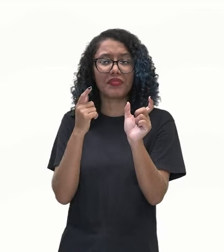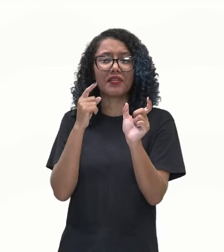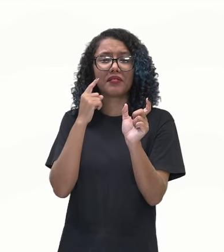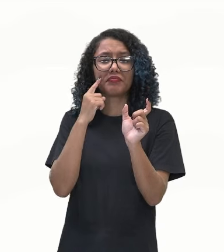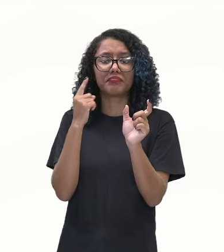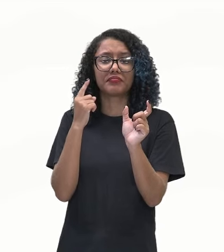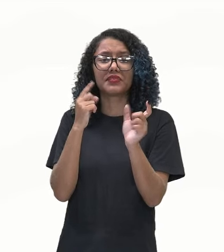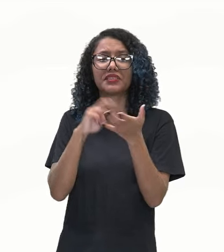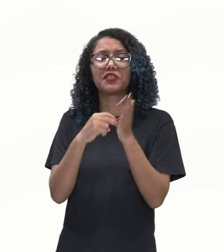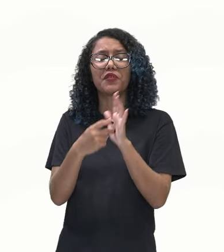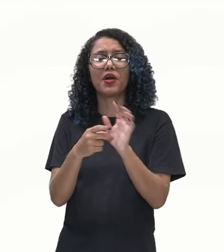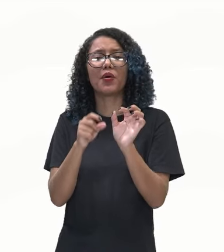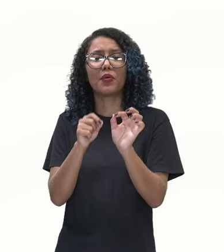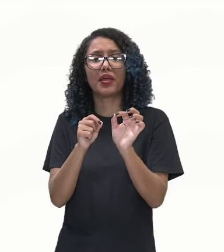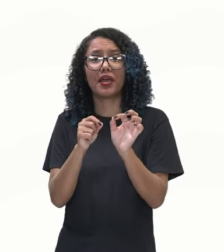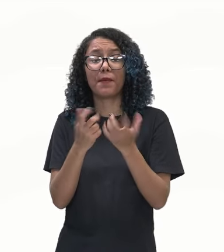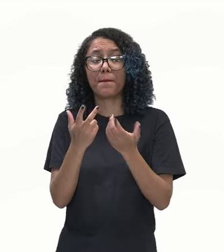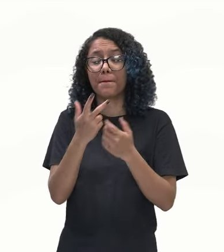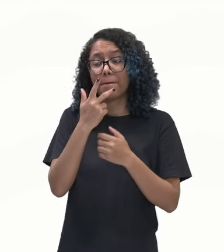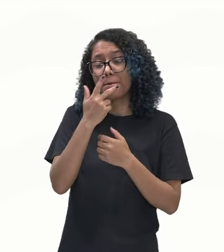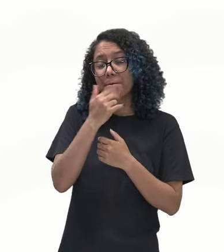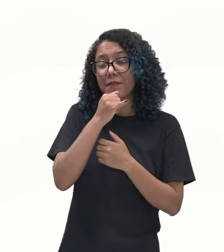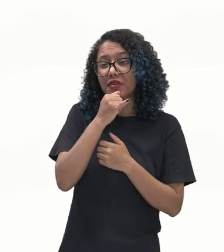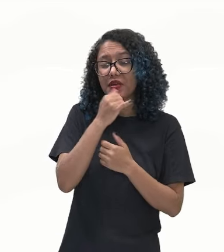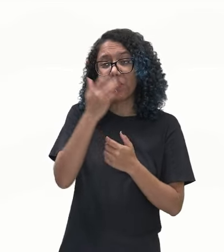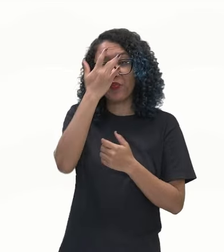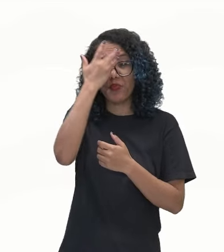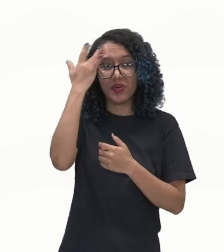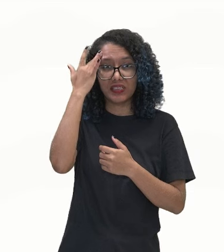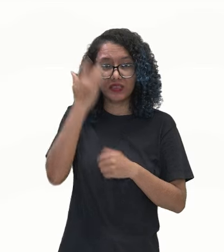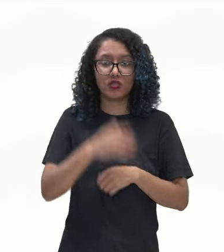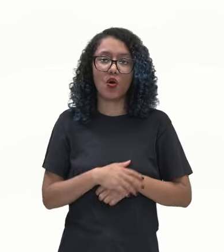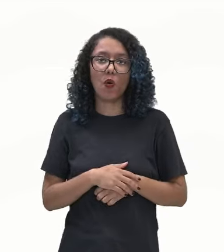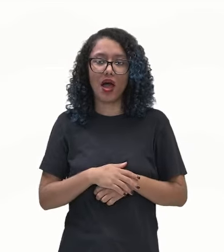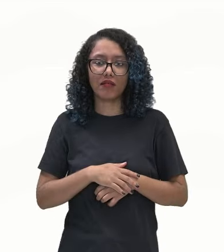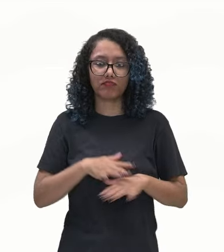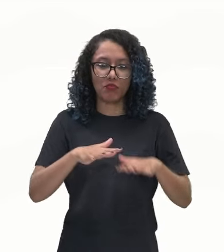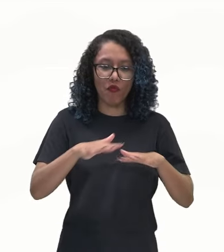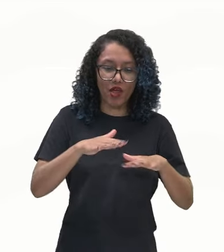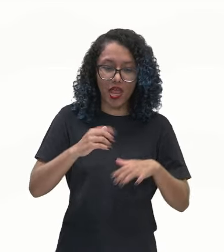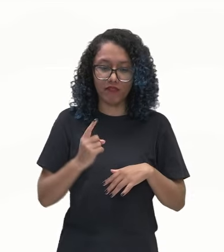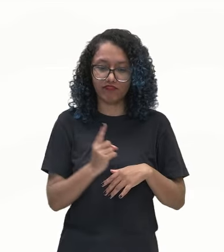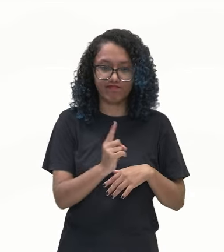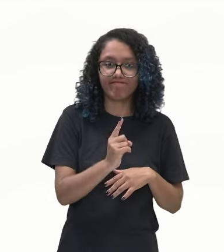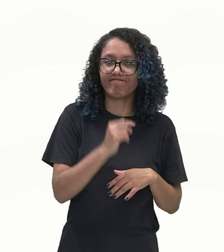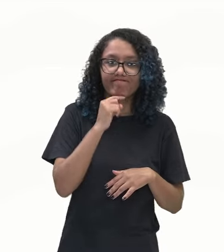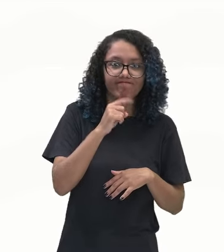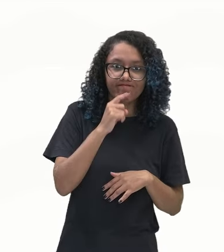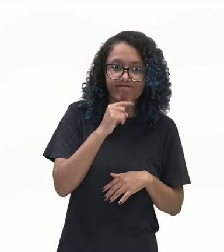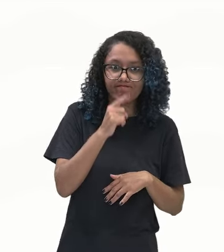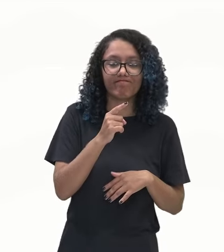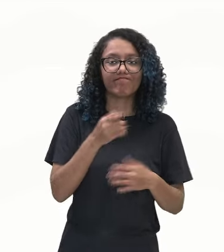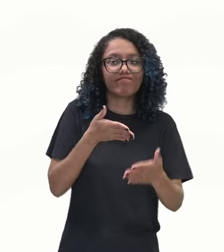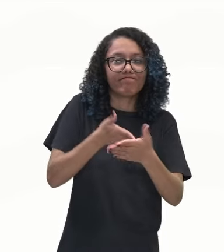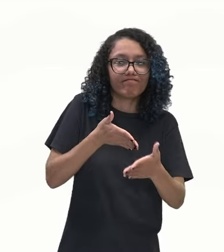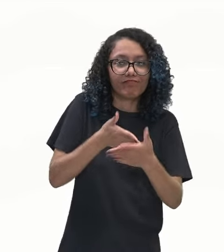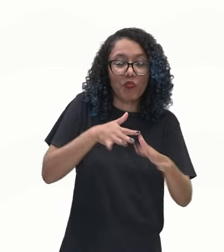de locomoção, por exemplo, né? Ela não tem habilidade de se locomover. With disabilities, the